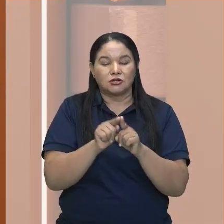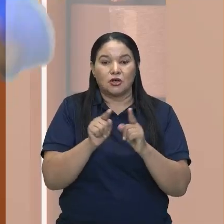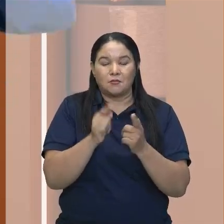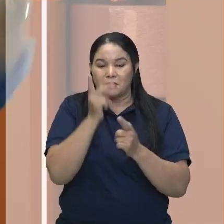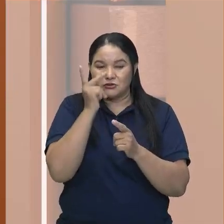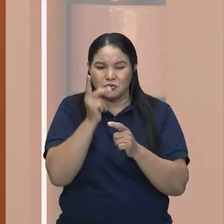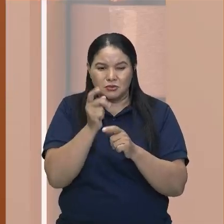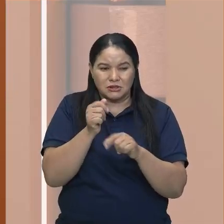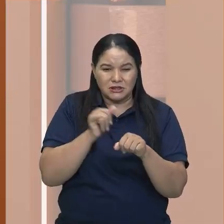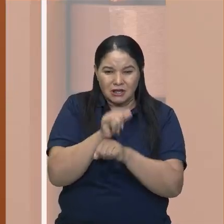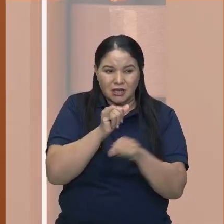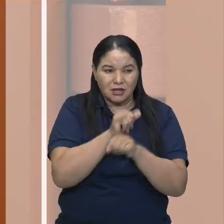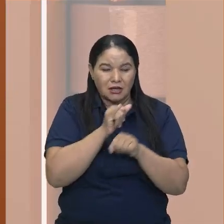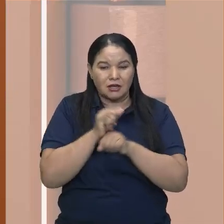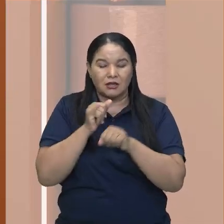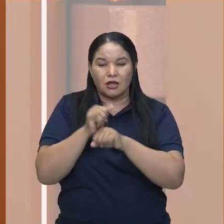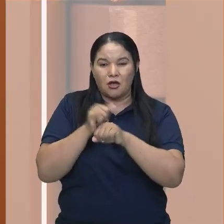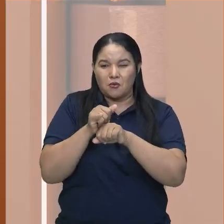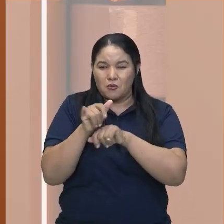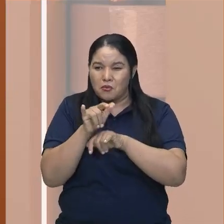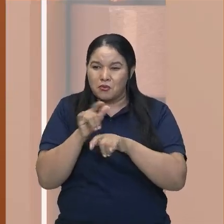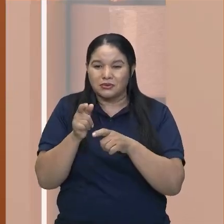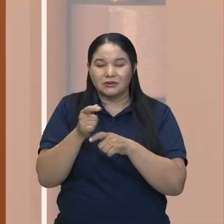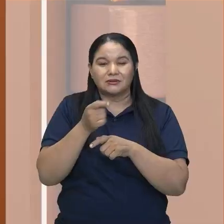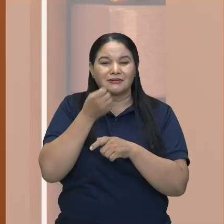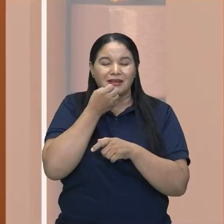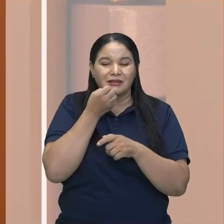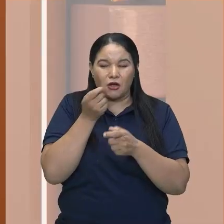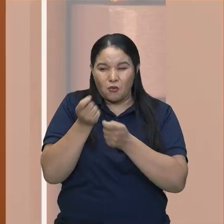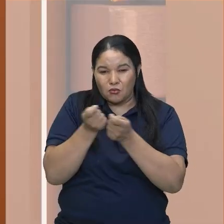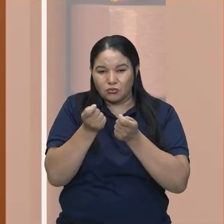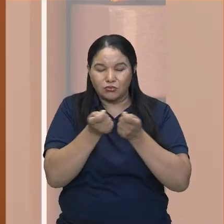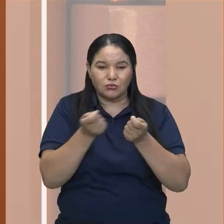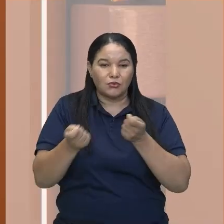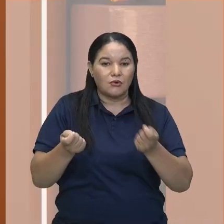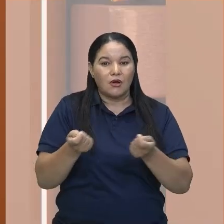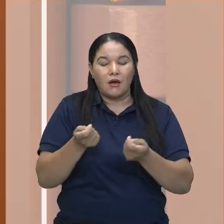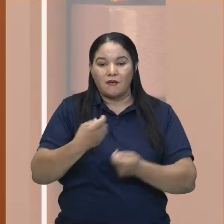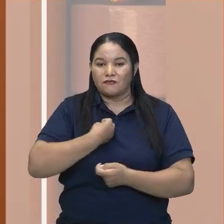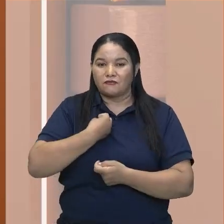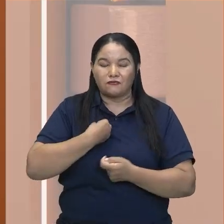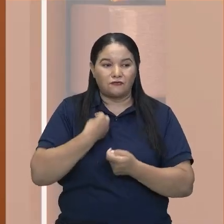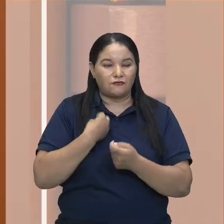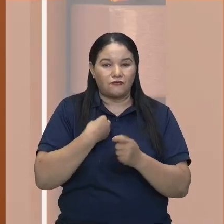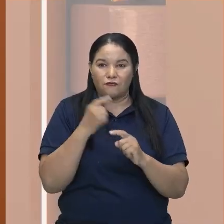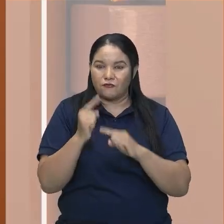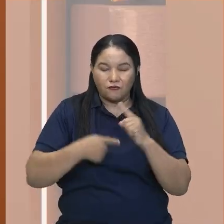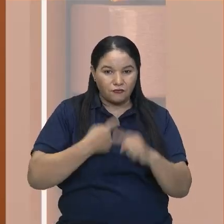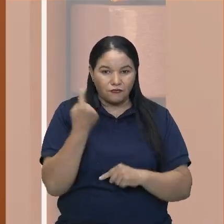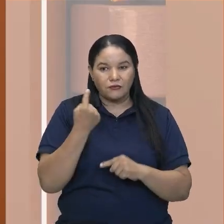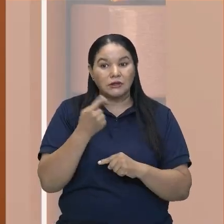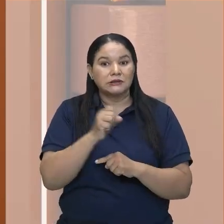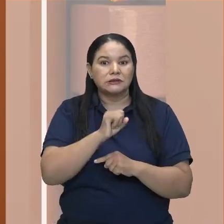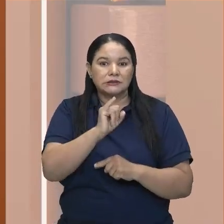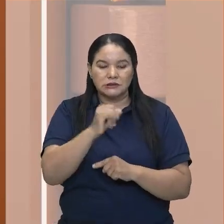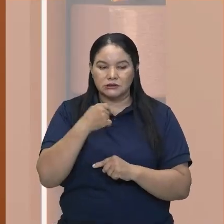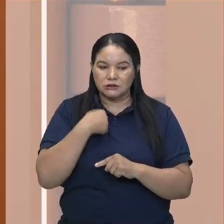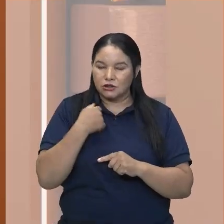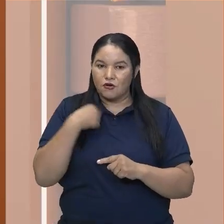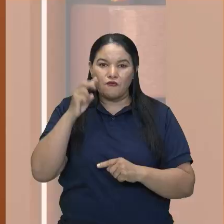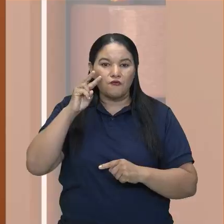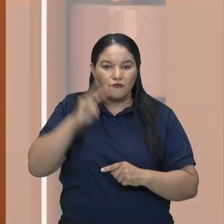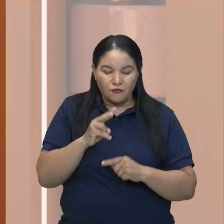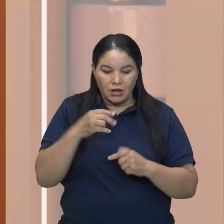enganam os outros, manipulam os outros para poder se dar bem dentro da sociedade. Se eu não me angustiar, se eu